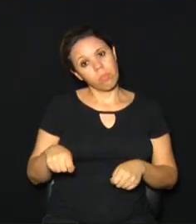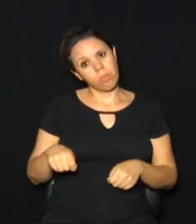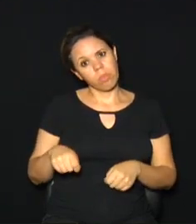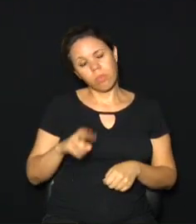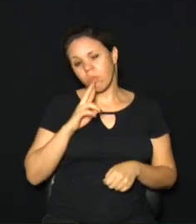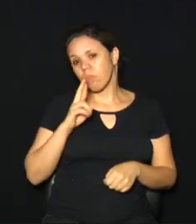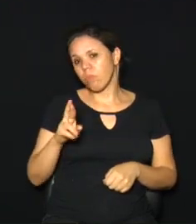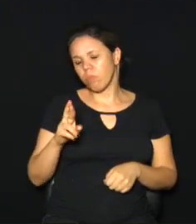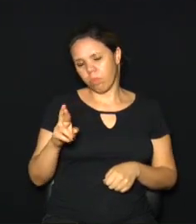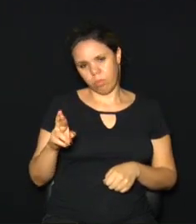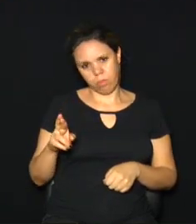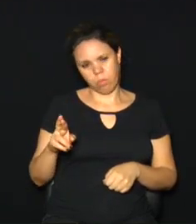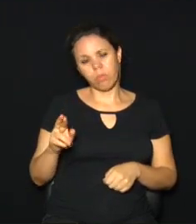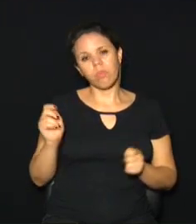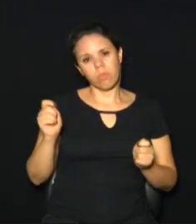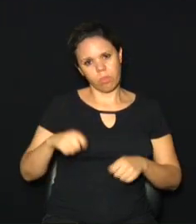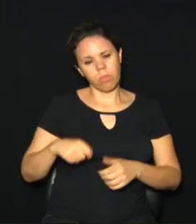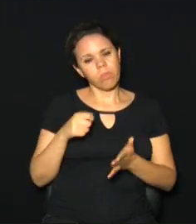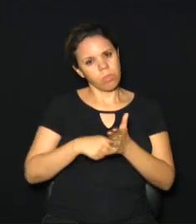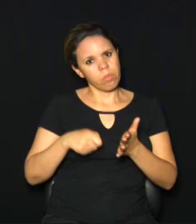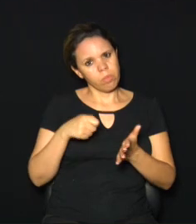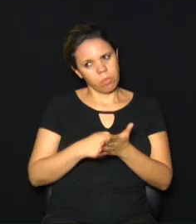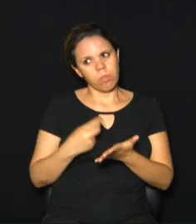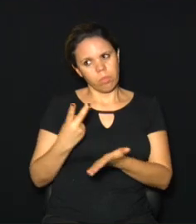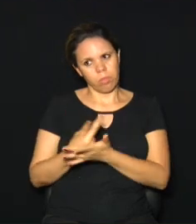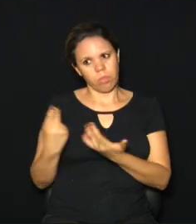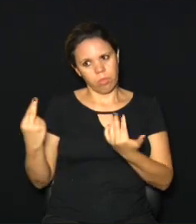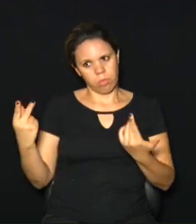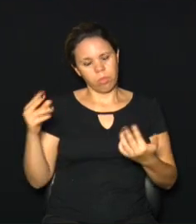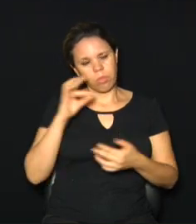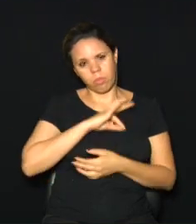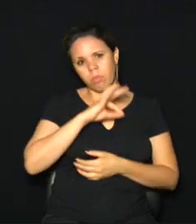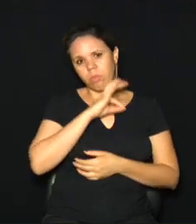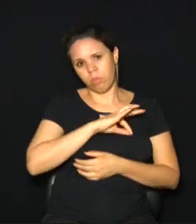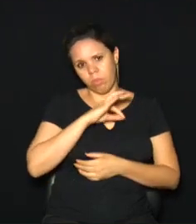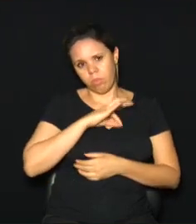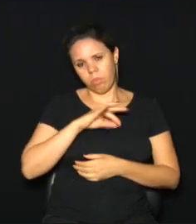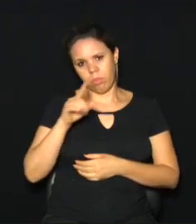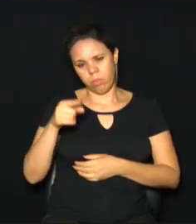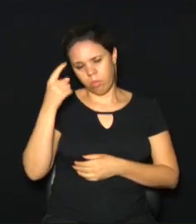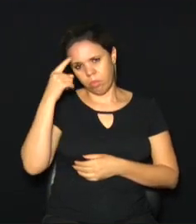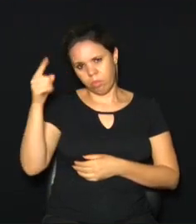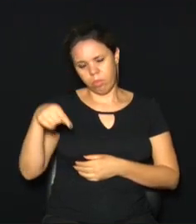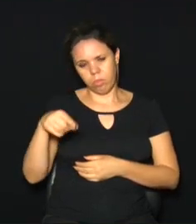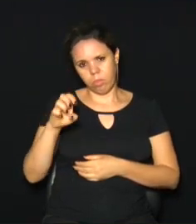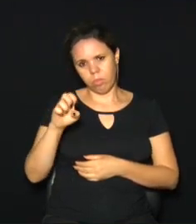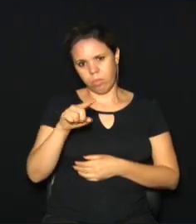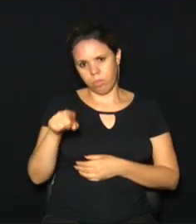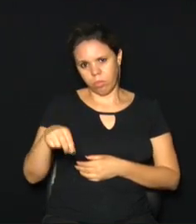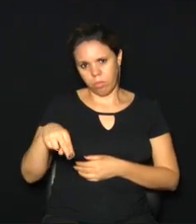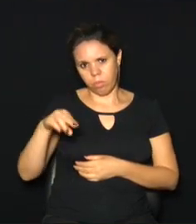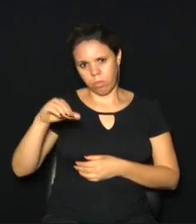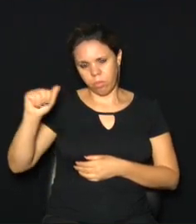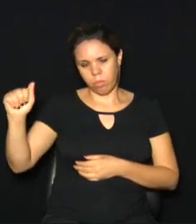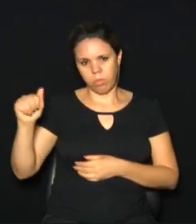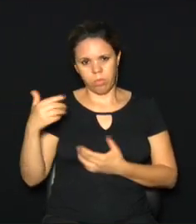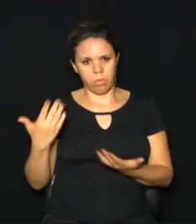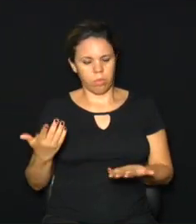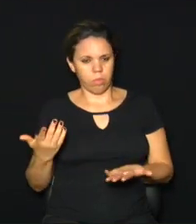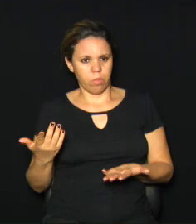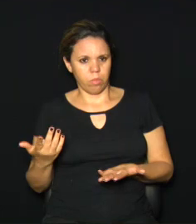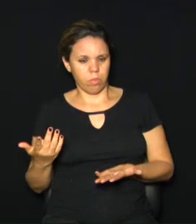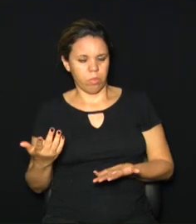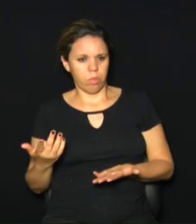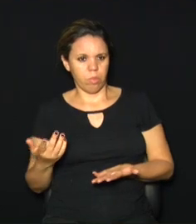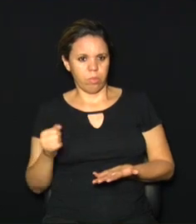resposta é essa. É possível pleitear o mesmo salário, né? Essa ideia de isonomia. É possível? É possível. Agora,